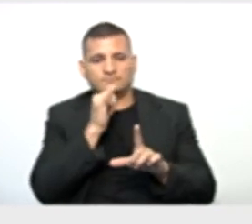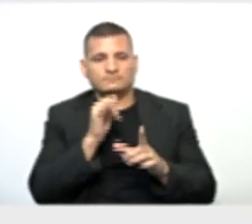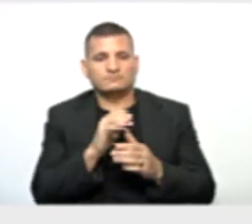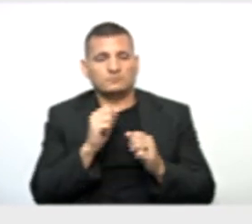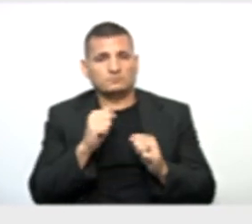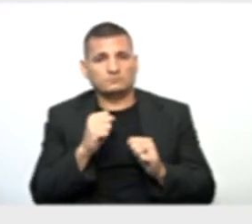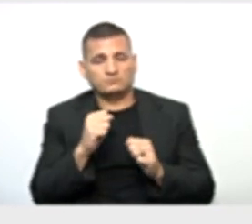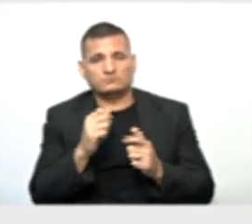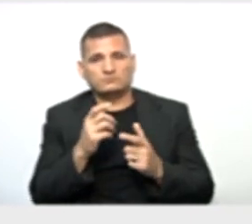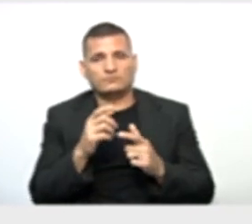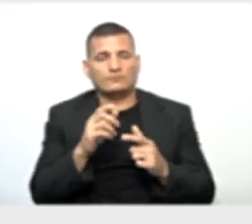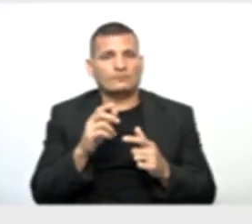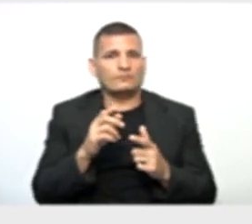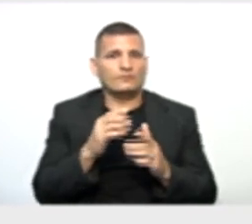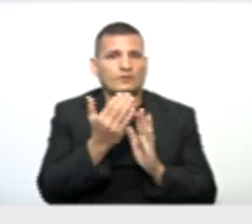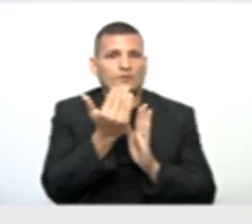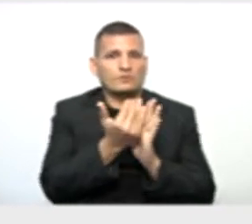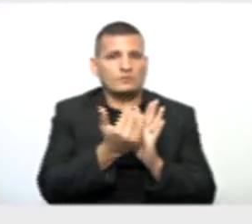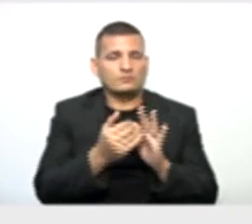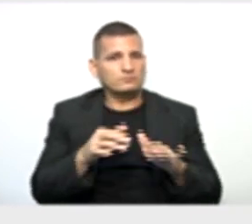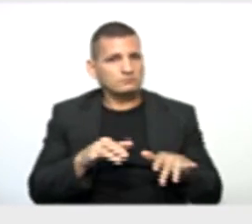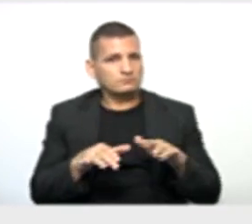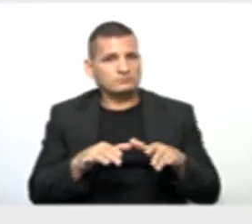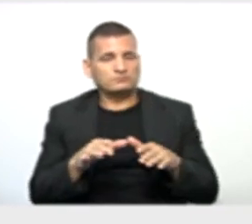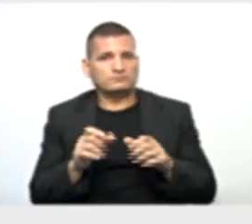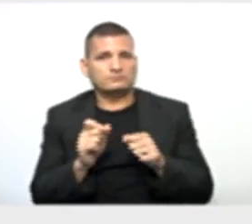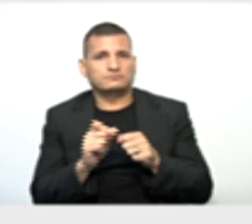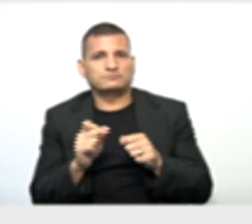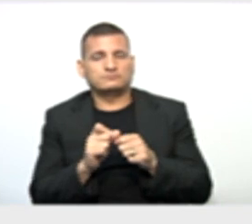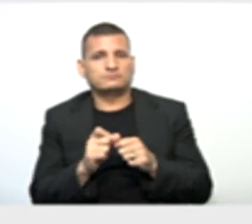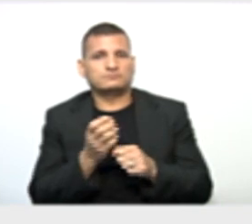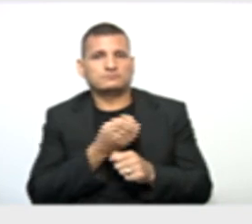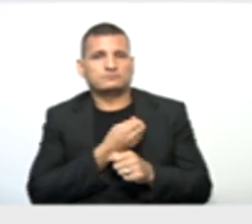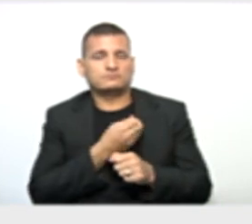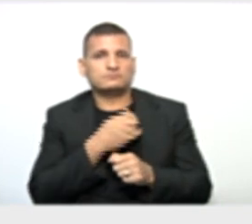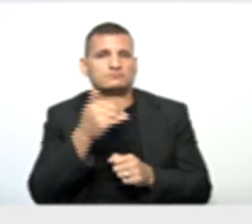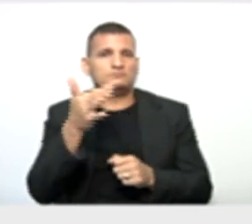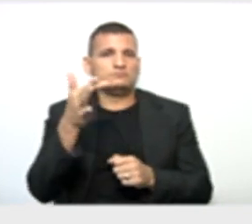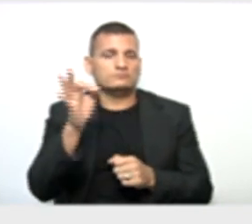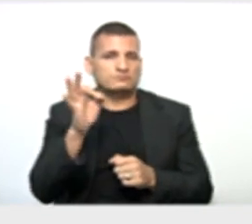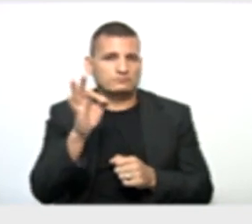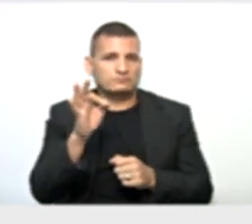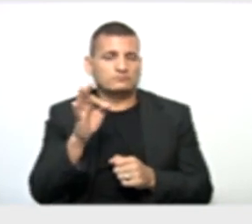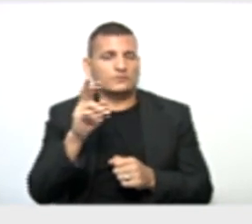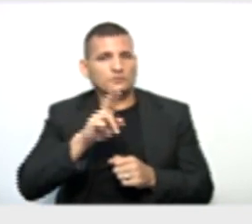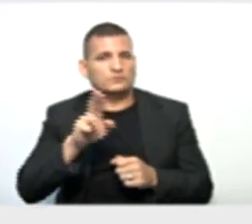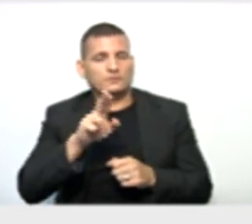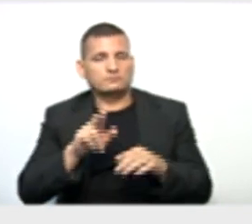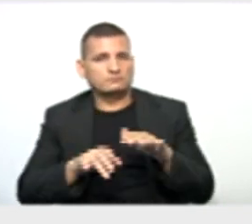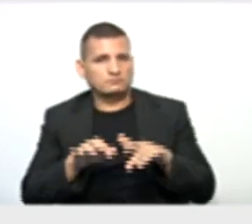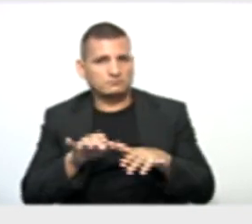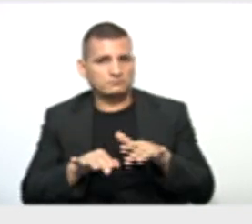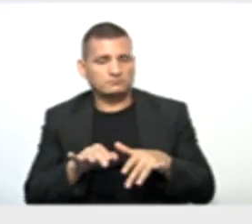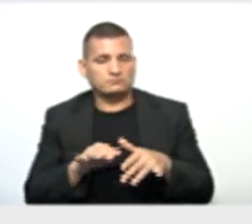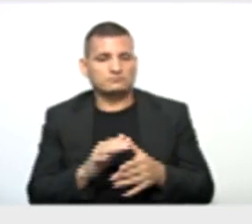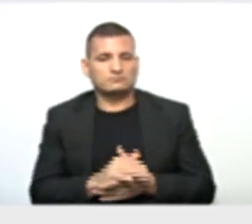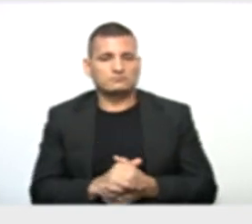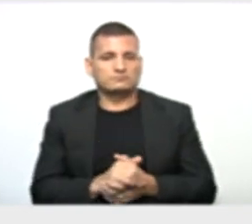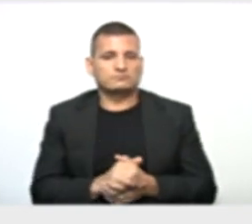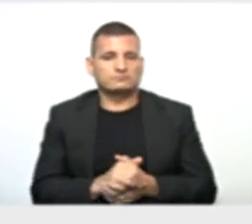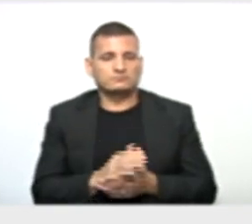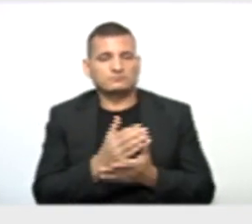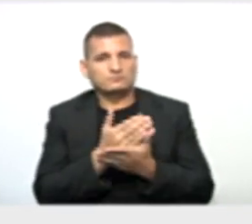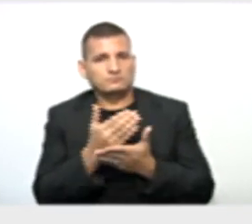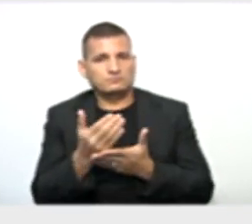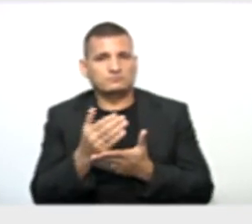que o usuário, um programa para fazer o somatório de 10 números, por exemplo, que o usuário vai digitar do teclado. Então, eu vou iniciar